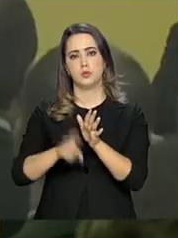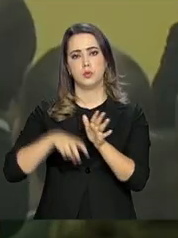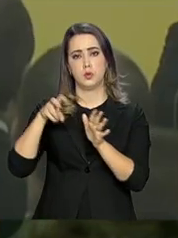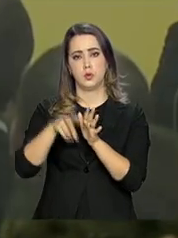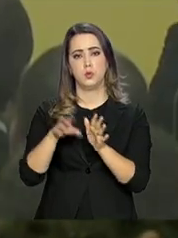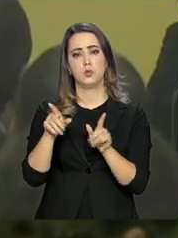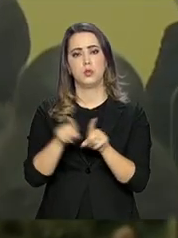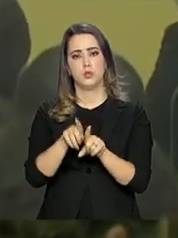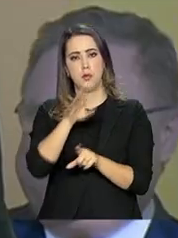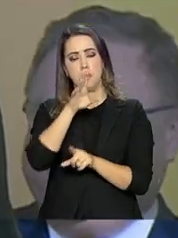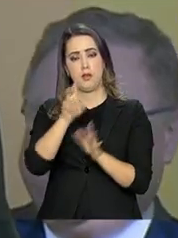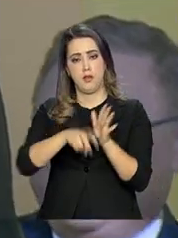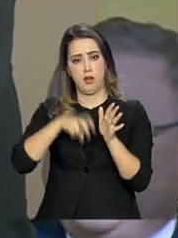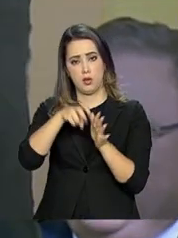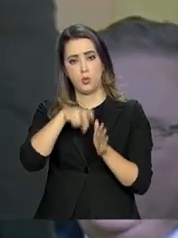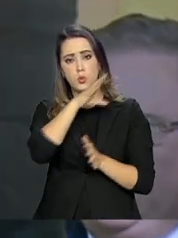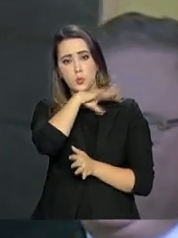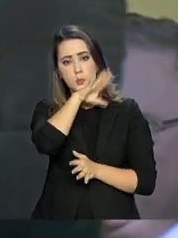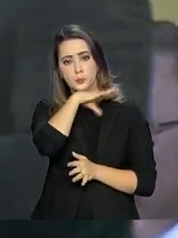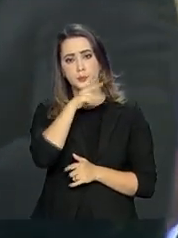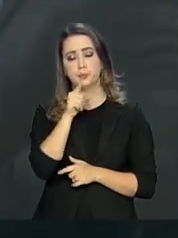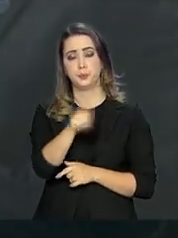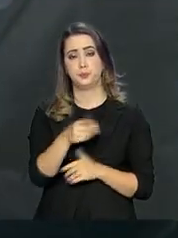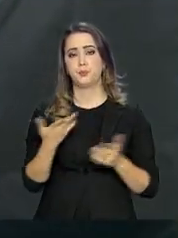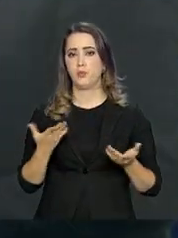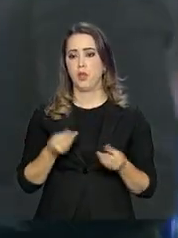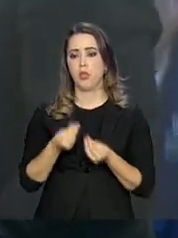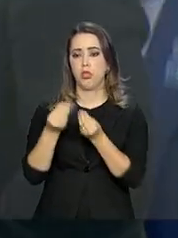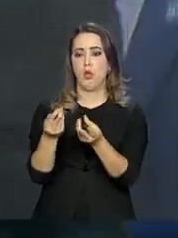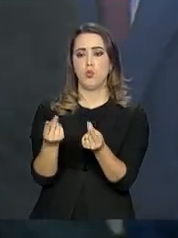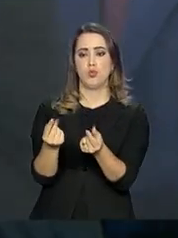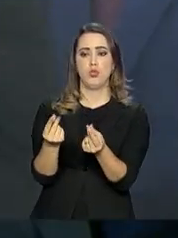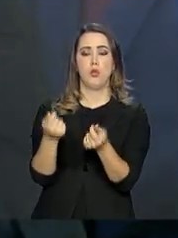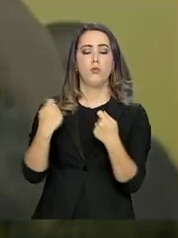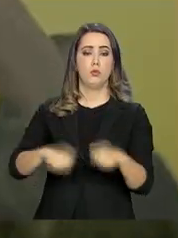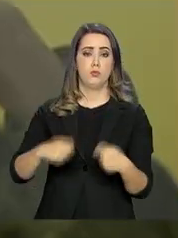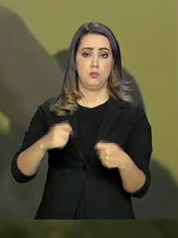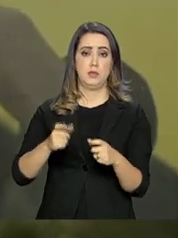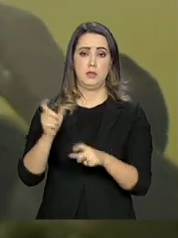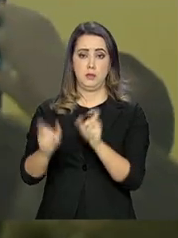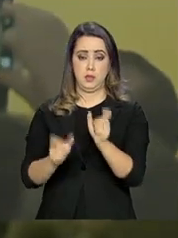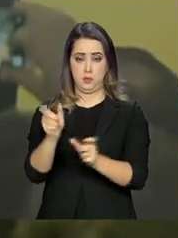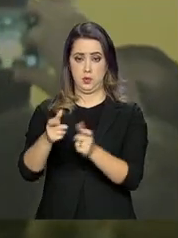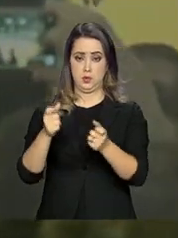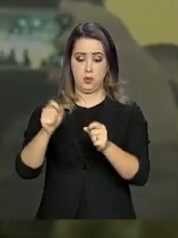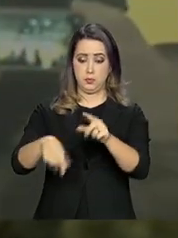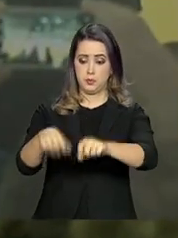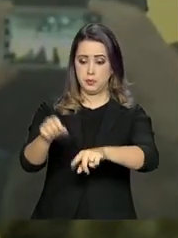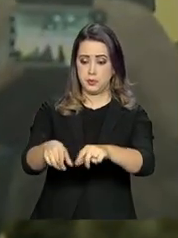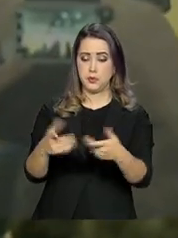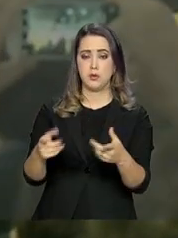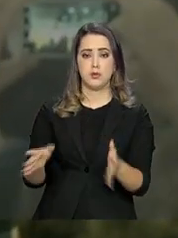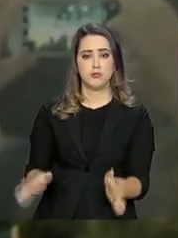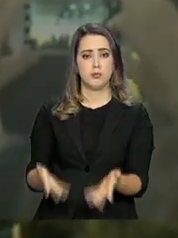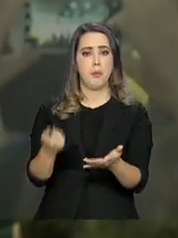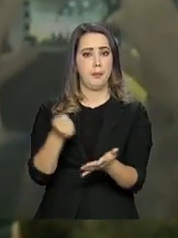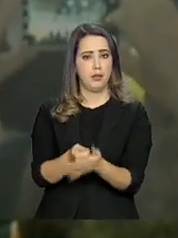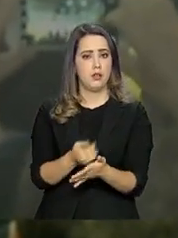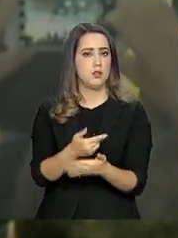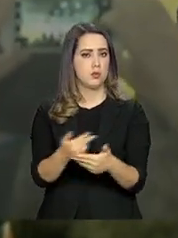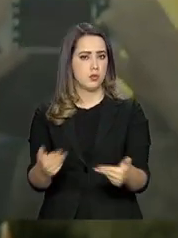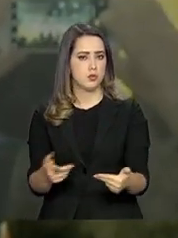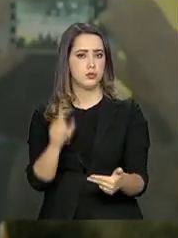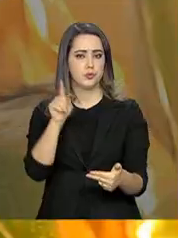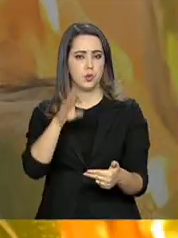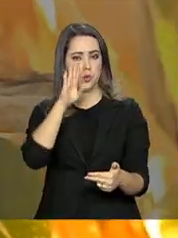lançado anualmente o plano safra garante o crédito necessário para agricultor investir e custear a produção o